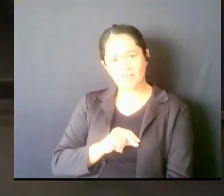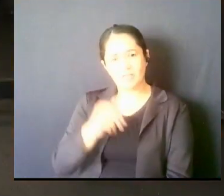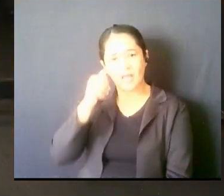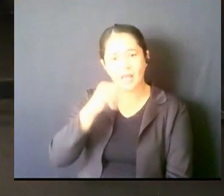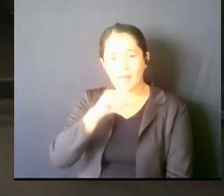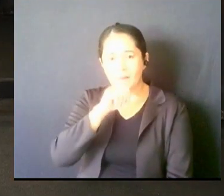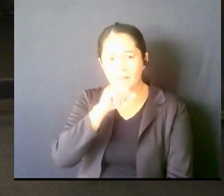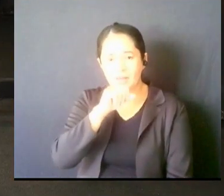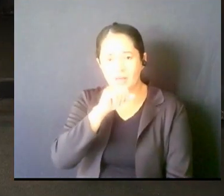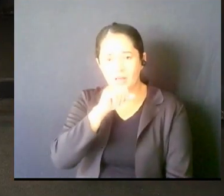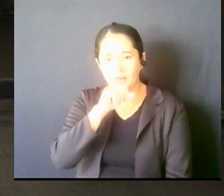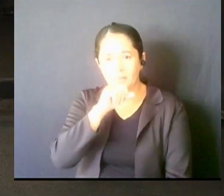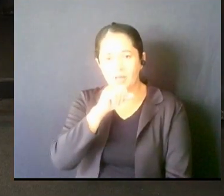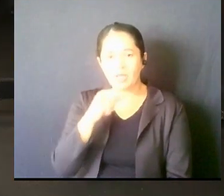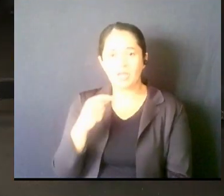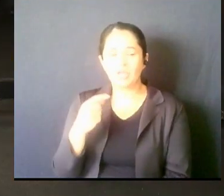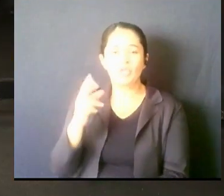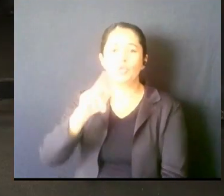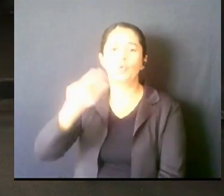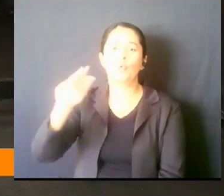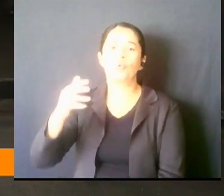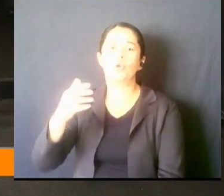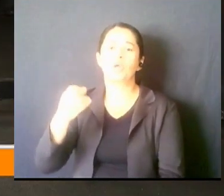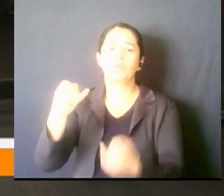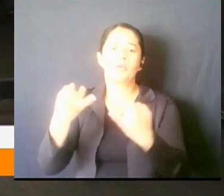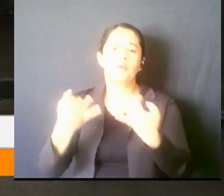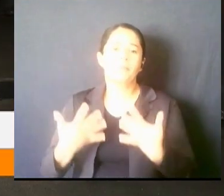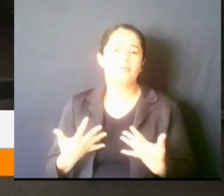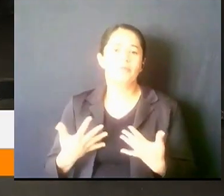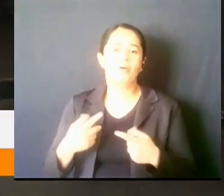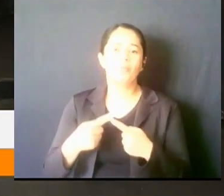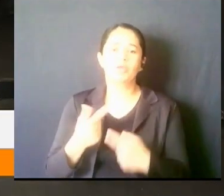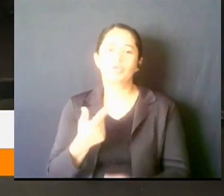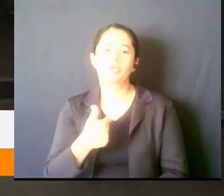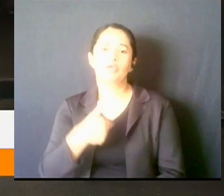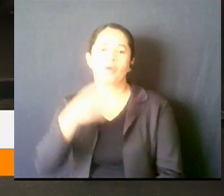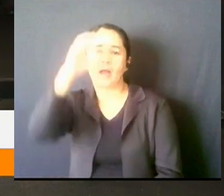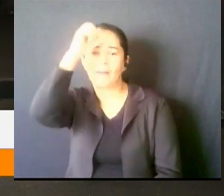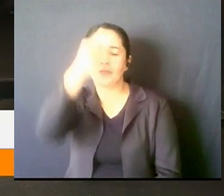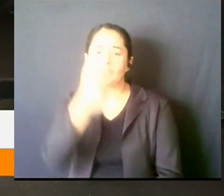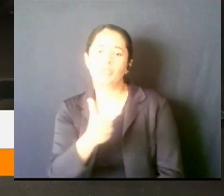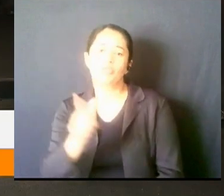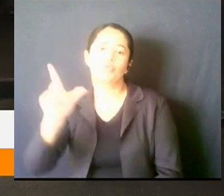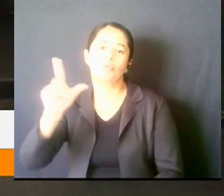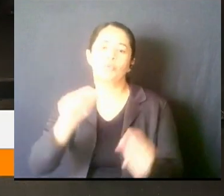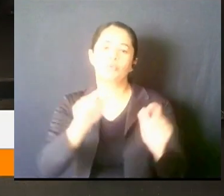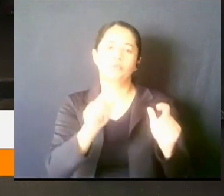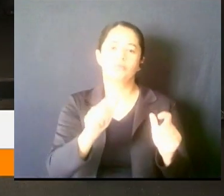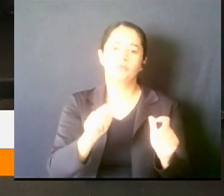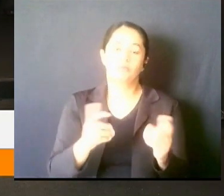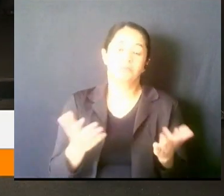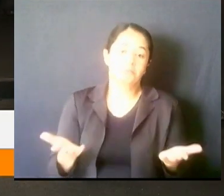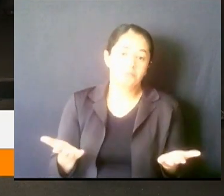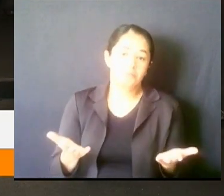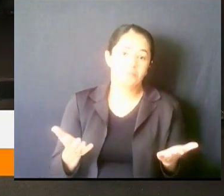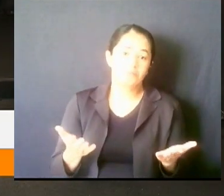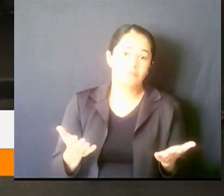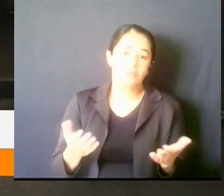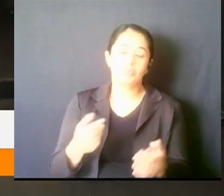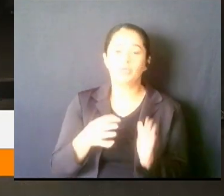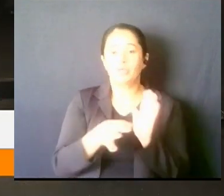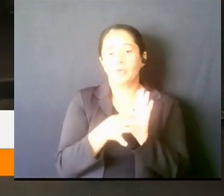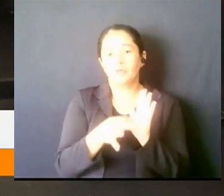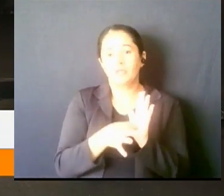vou ter que aprender sobre isso ou qualquer outro lugar? Para mim, não era algo importante. Eu só achei mesmo de extrema